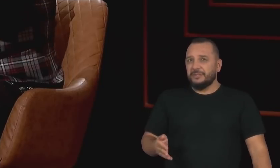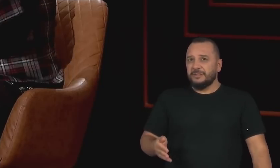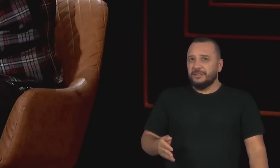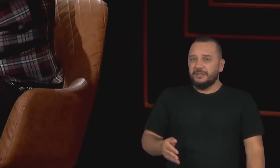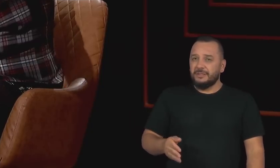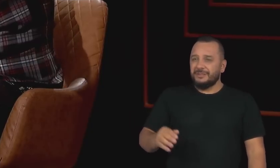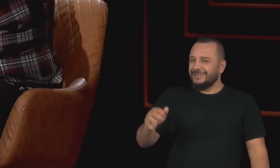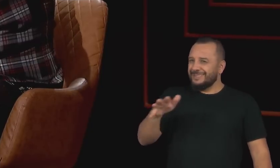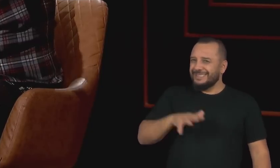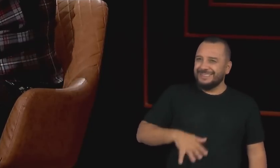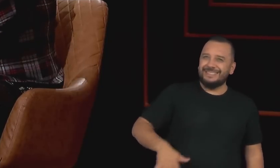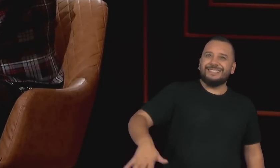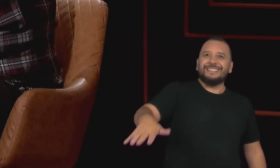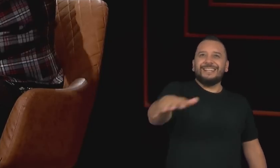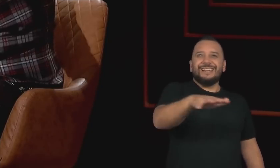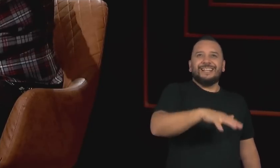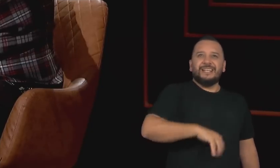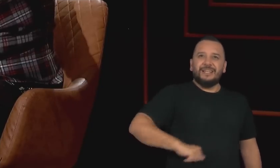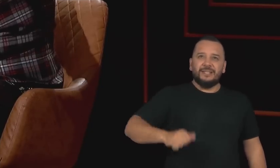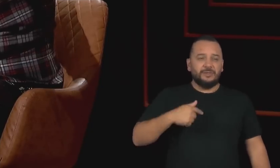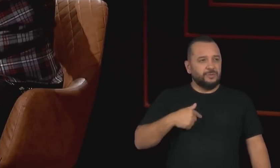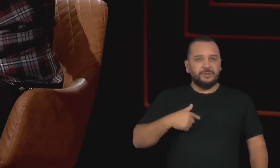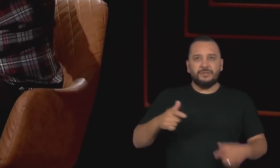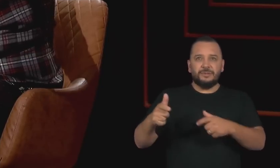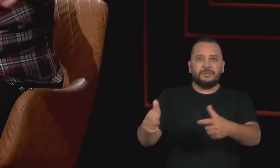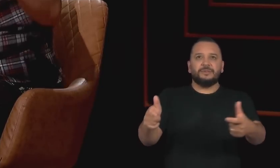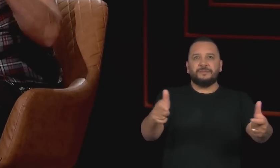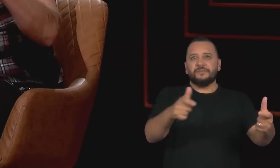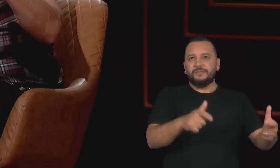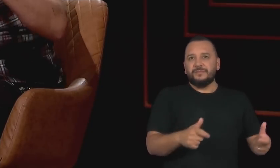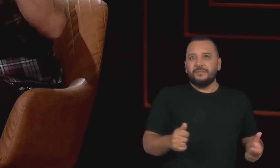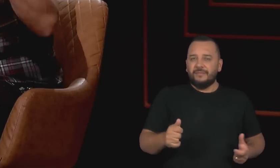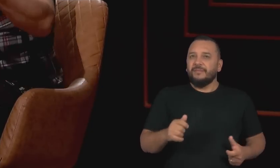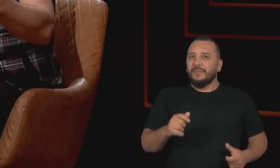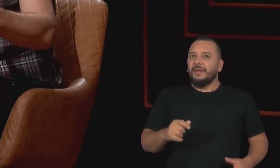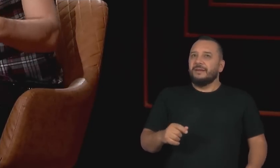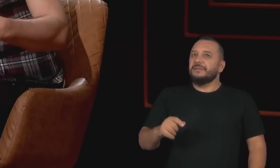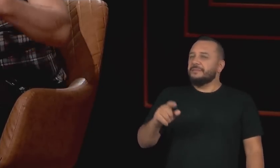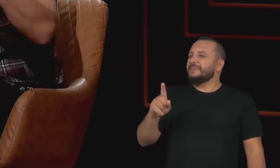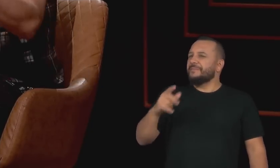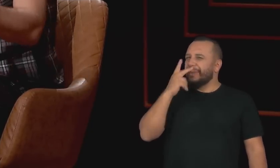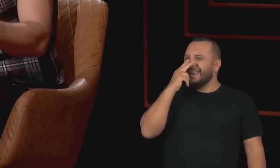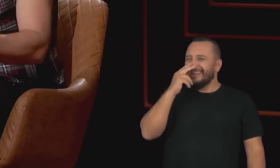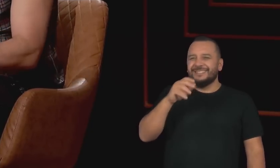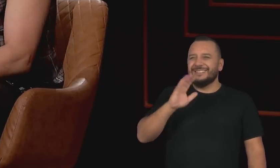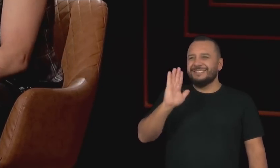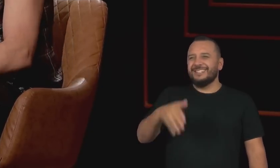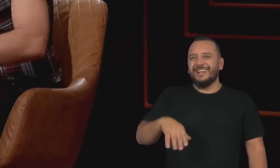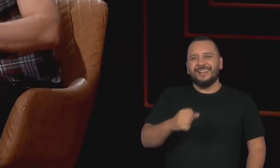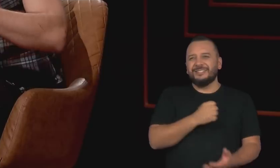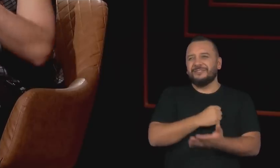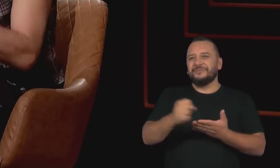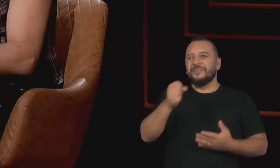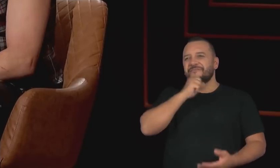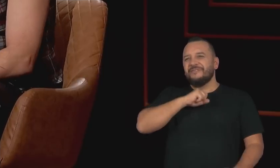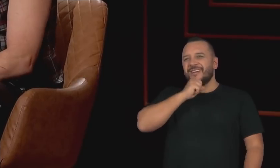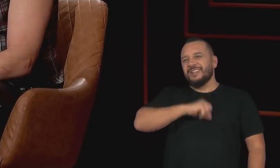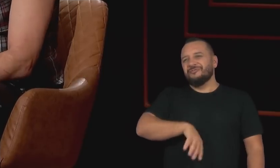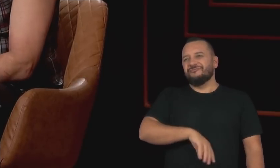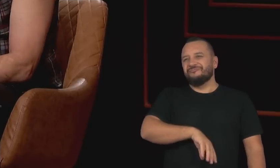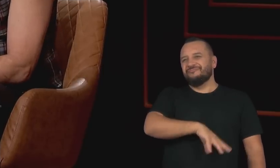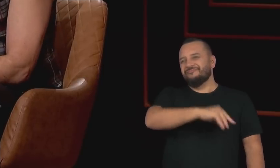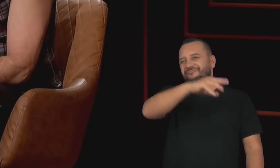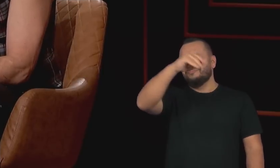esse cenário, essa viagem desse cenário. It's been one trip scene, já tá velho já, tá ligado? Era meio assim.